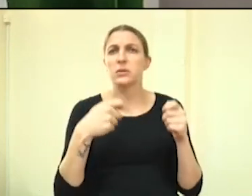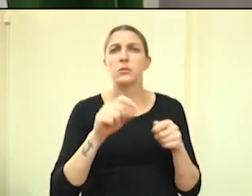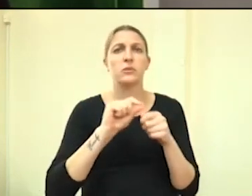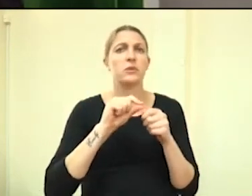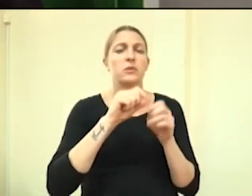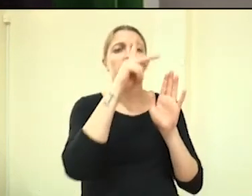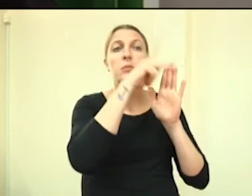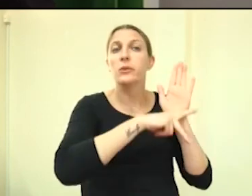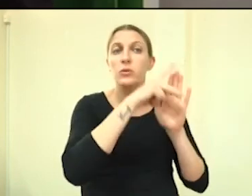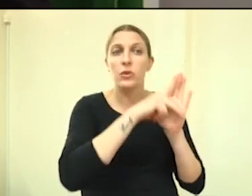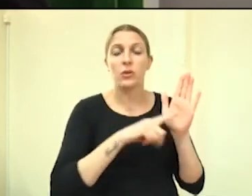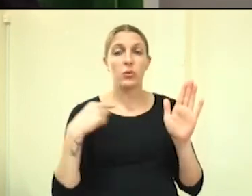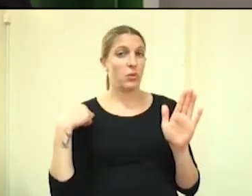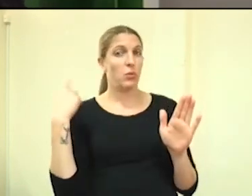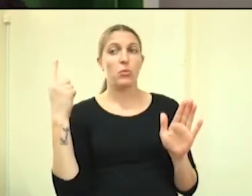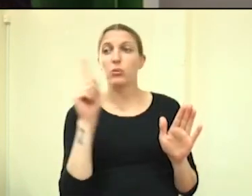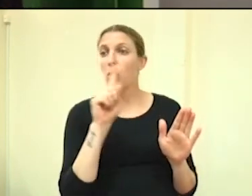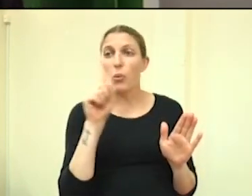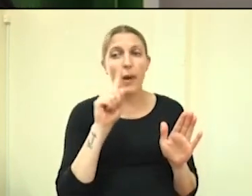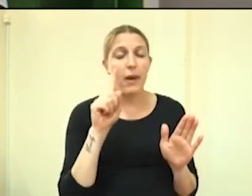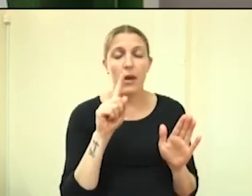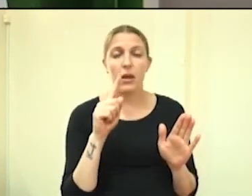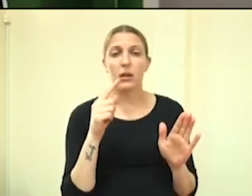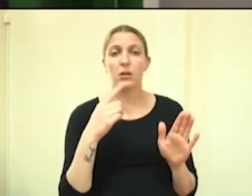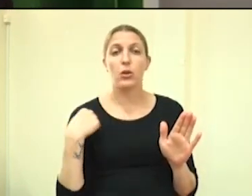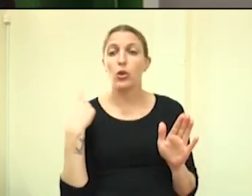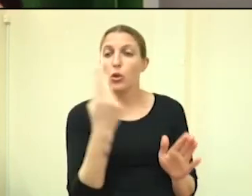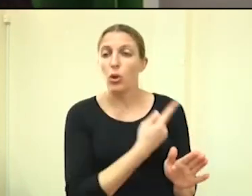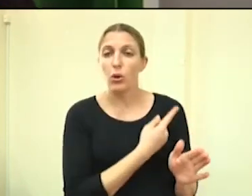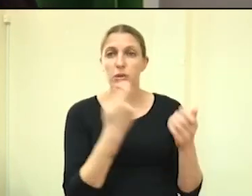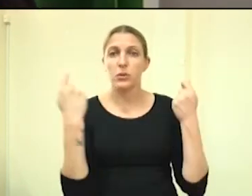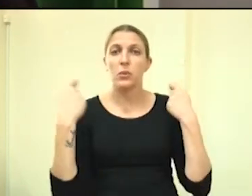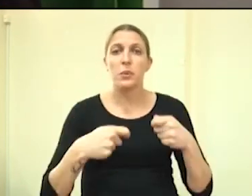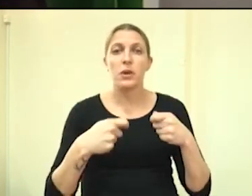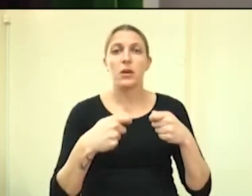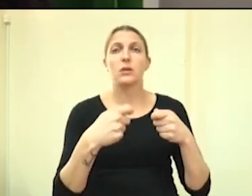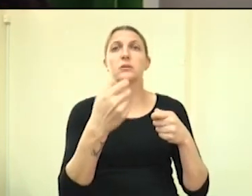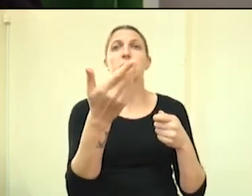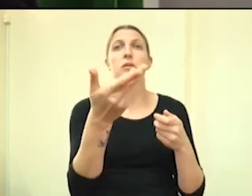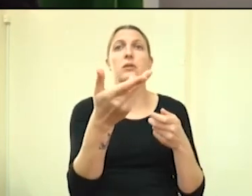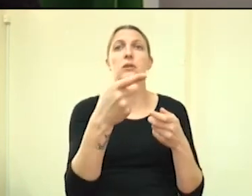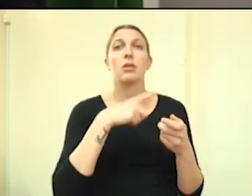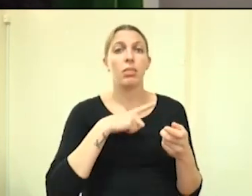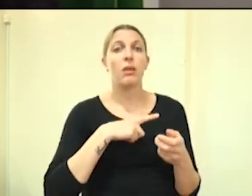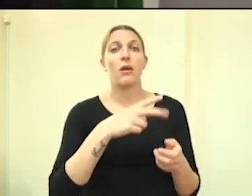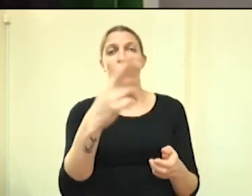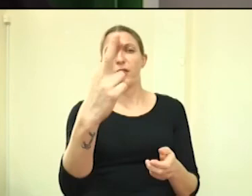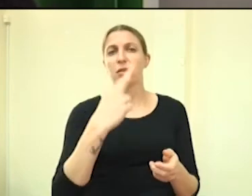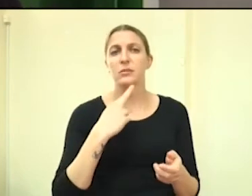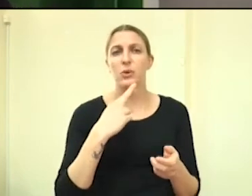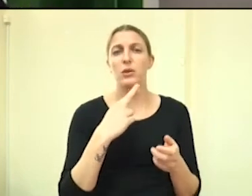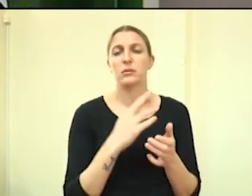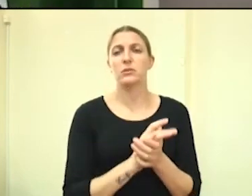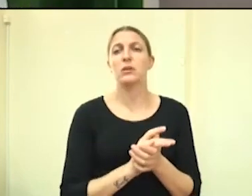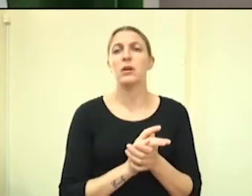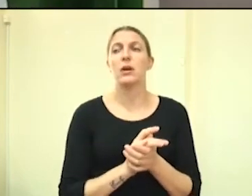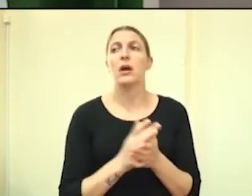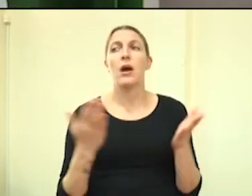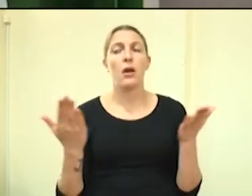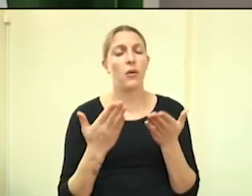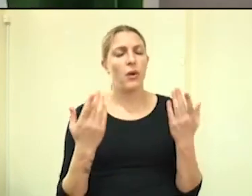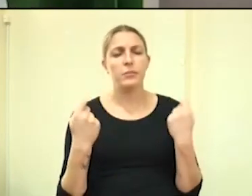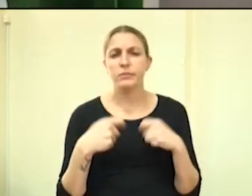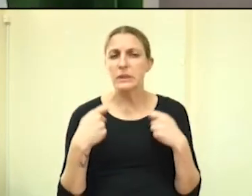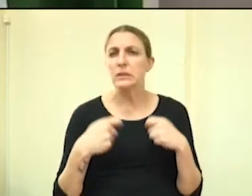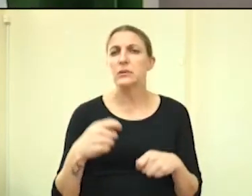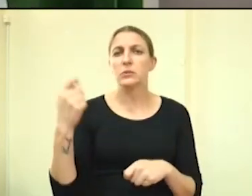de competência dessa casa, e a gente fez... E vem uma resposta de lá. Agora, se nós derrubarmos a favor do veto, não vai vir. Então, nós temos que dar um recado para o